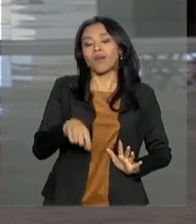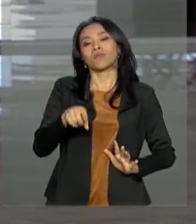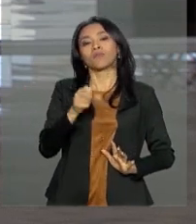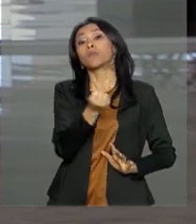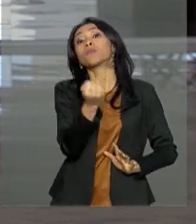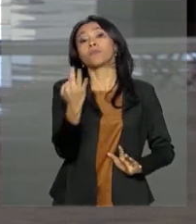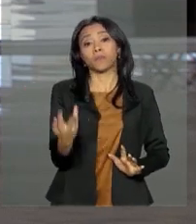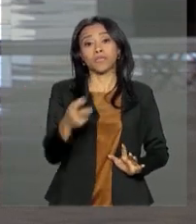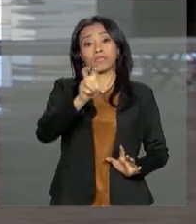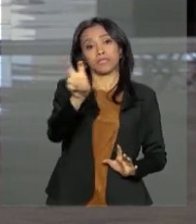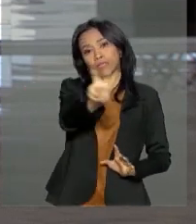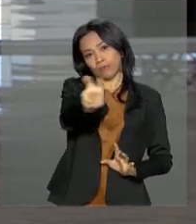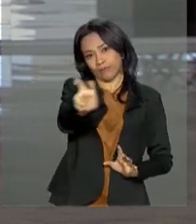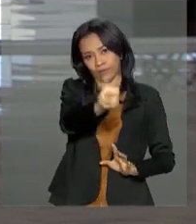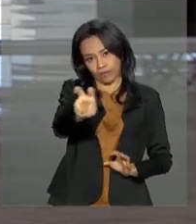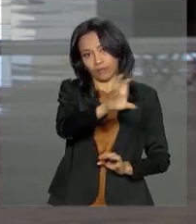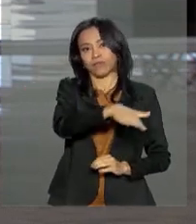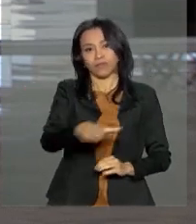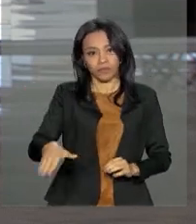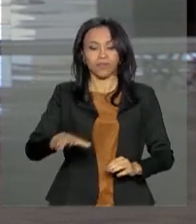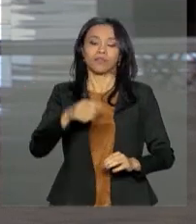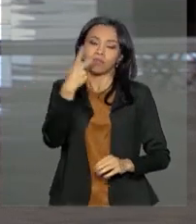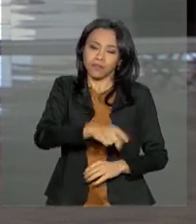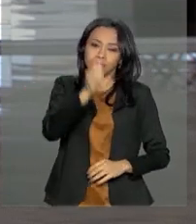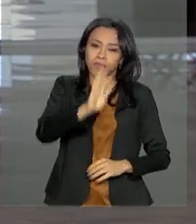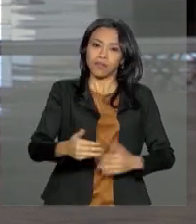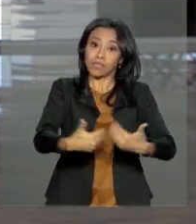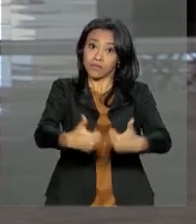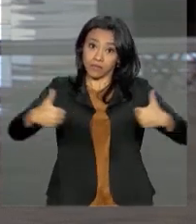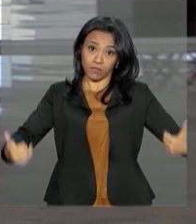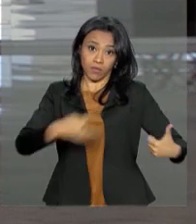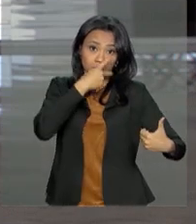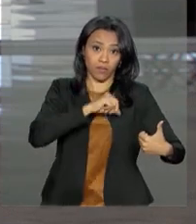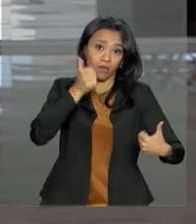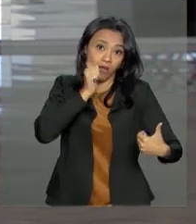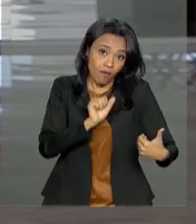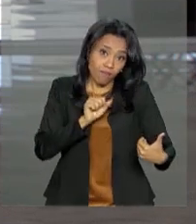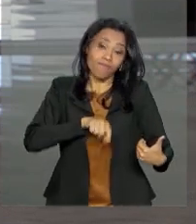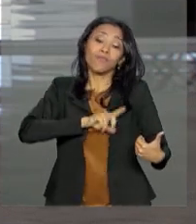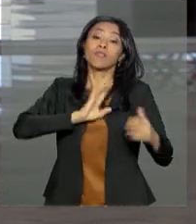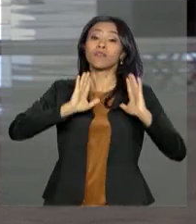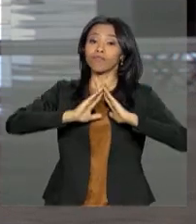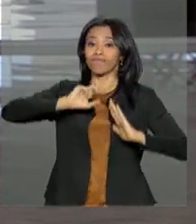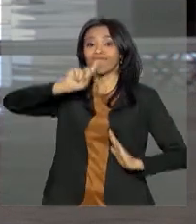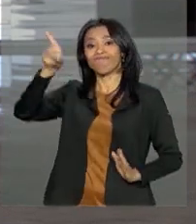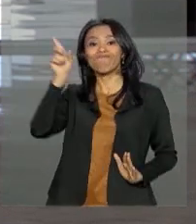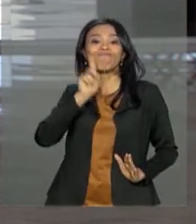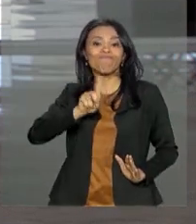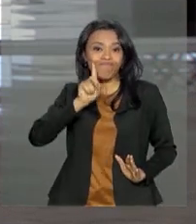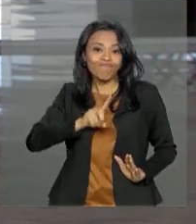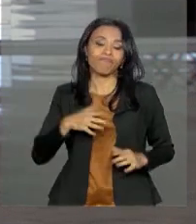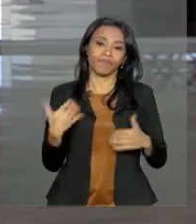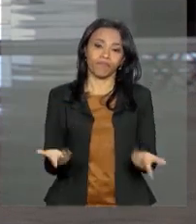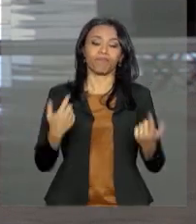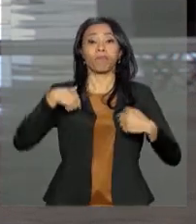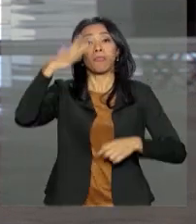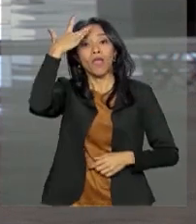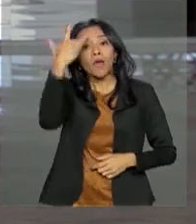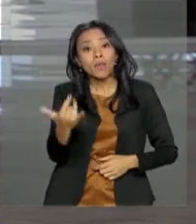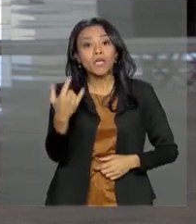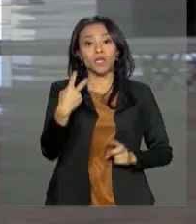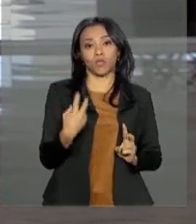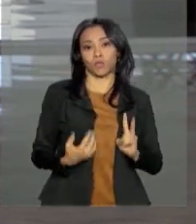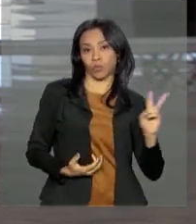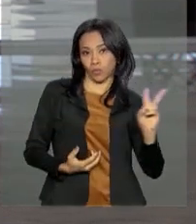55 crianças brasileiras separadas dos pais nos estados unidos amanhã os ministros